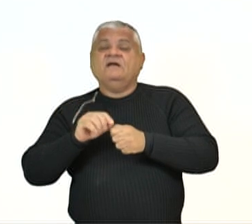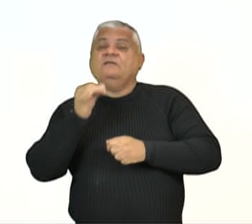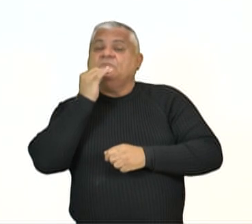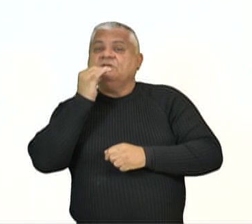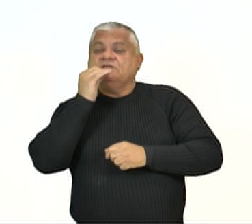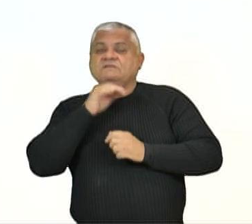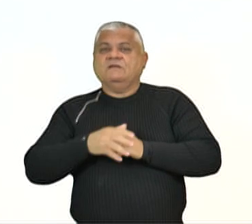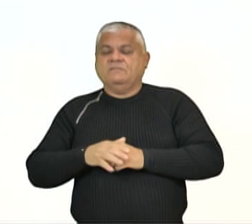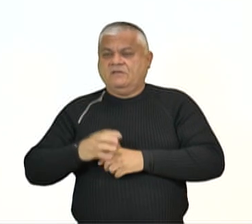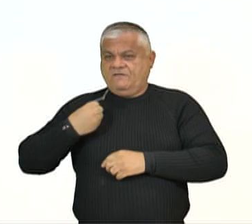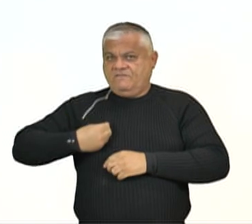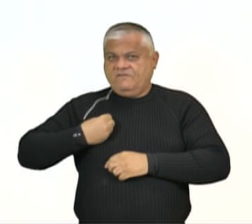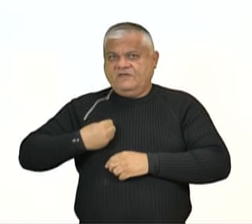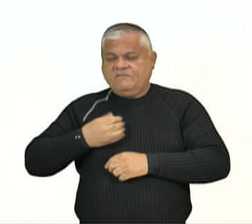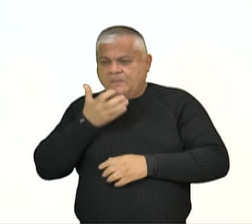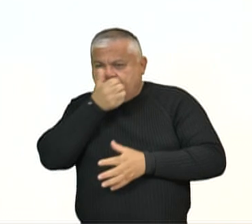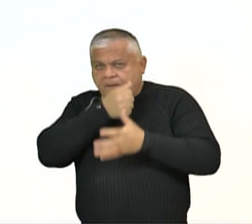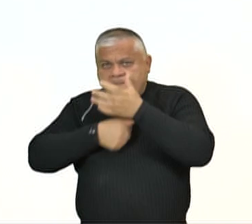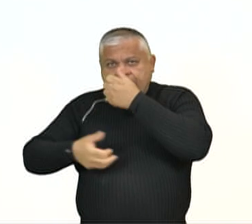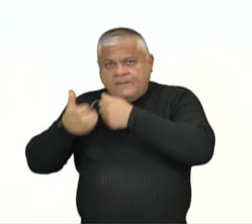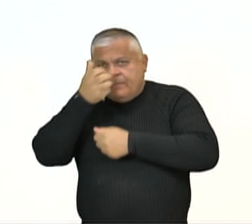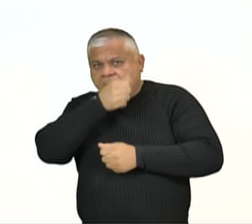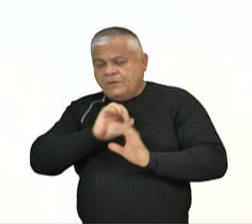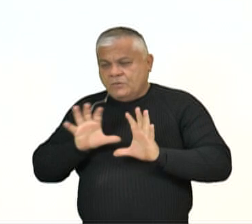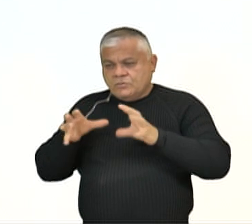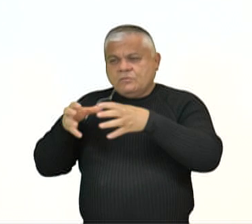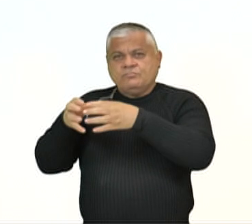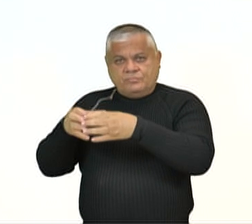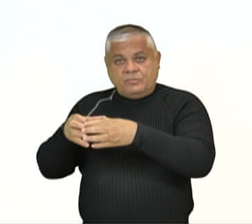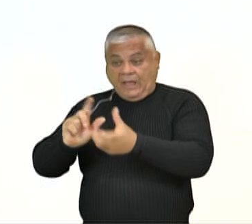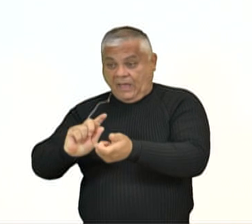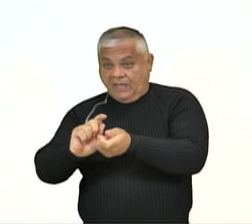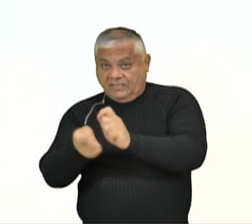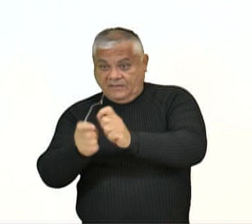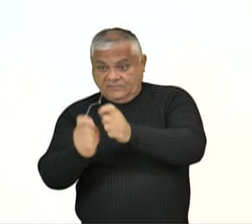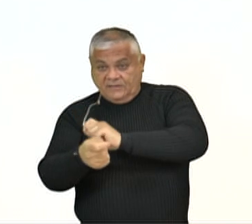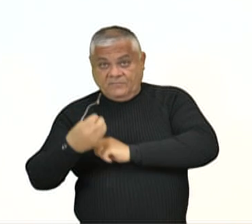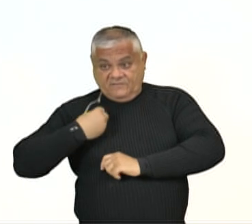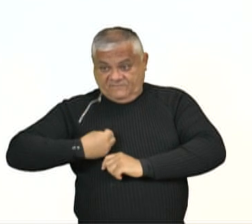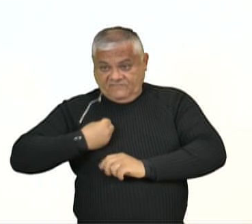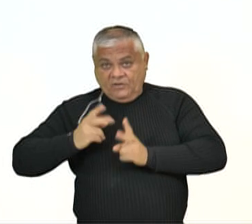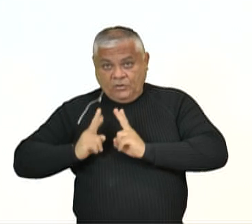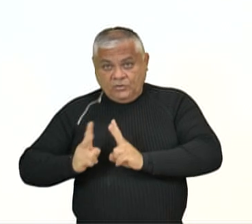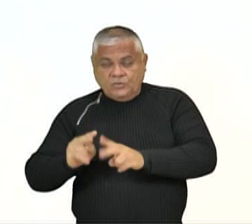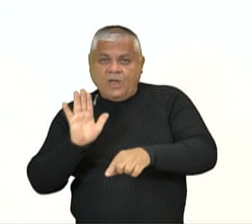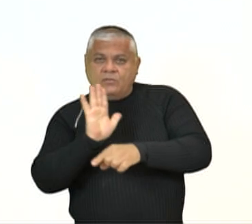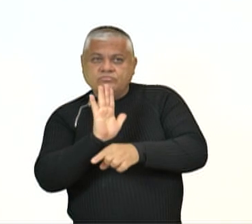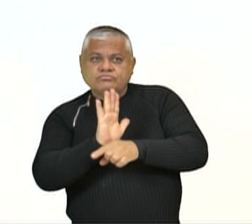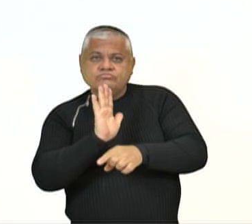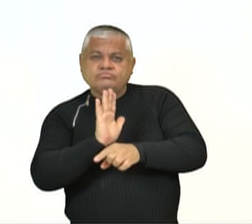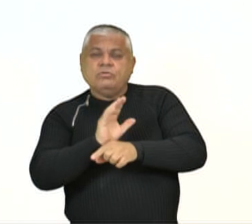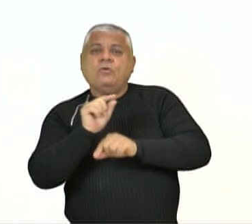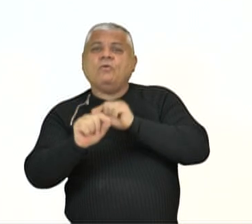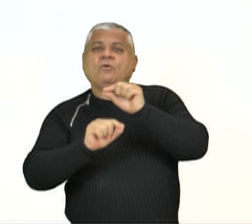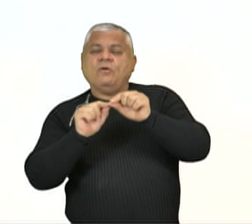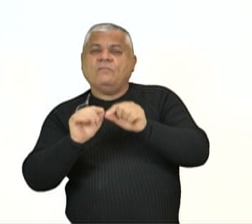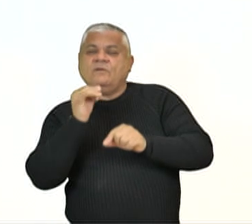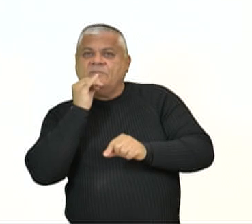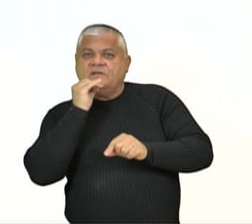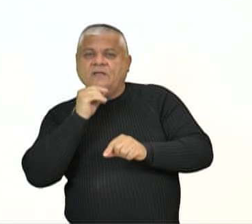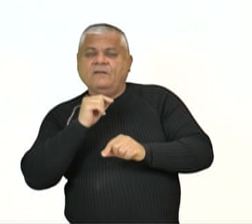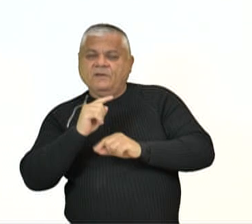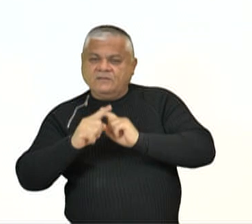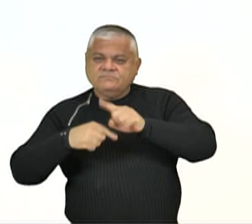maior sobrevivência dos indivíduos e esses indivíduos adaptados que sobrevivem contribuem de maneira ativa, né, para